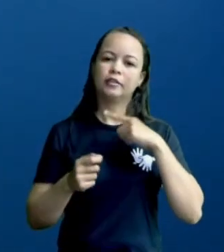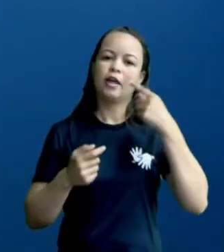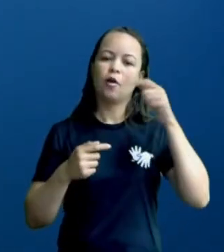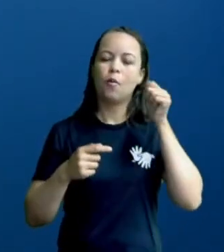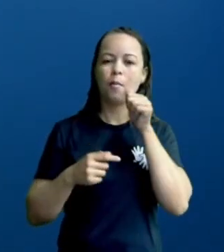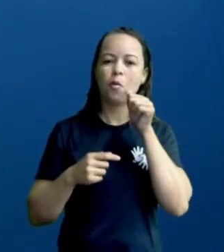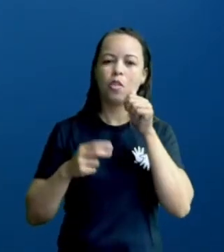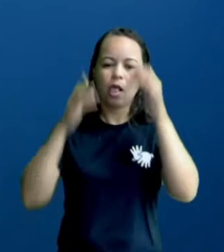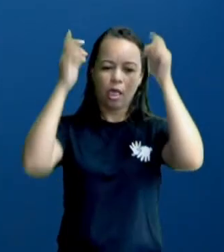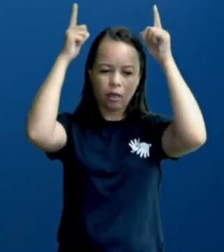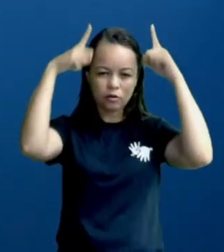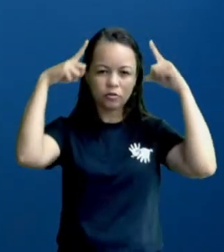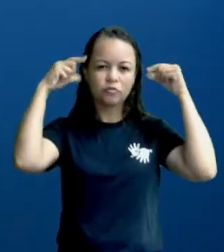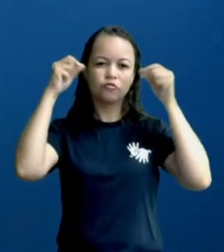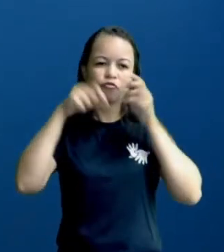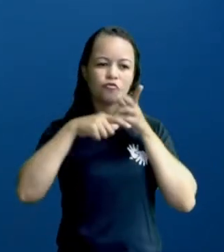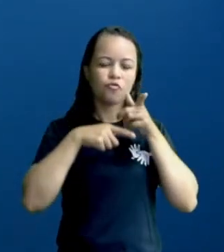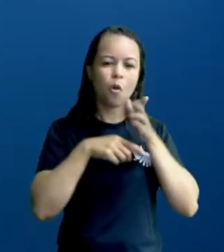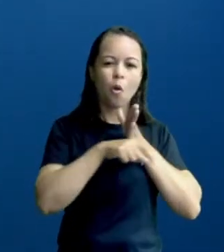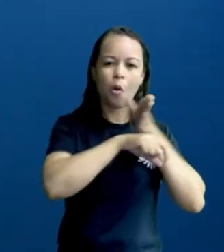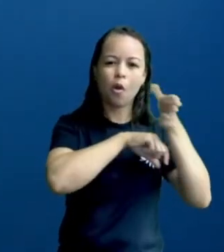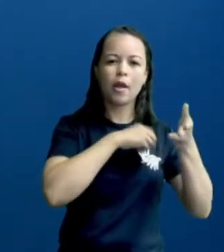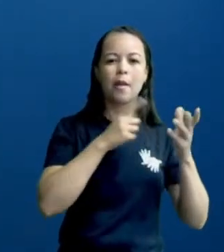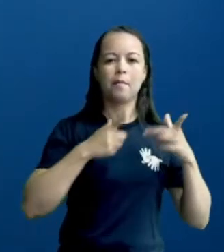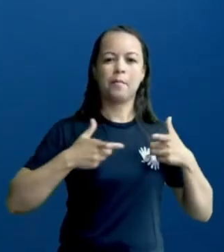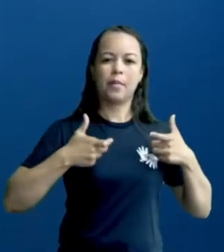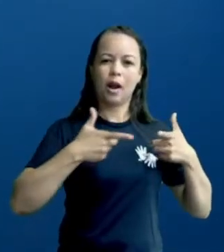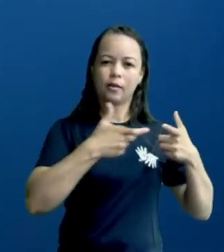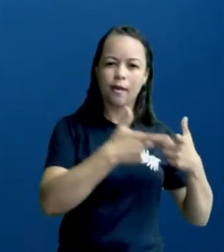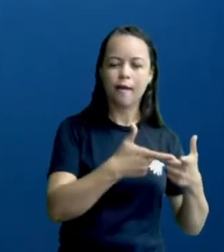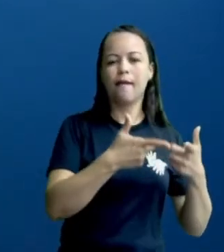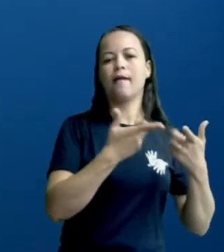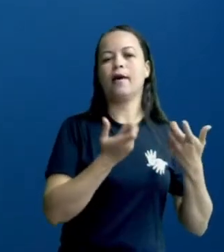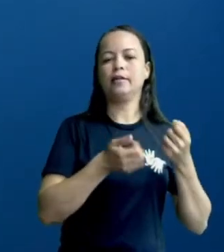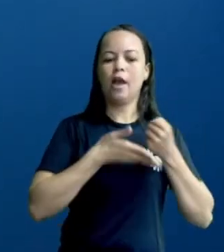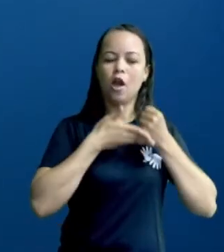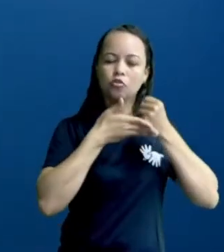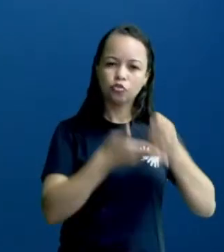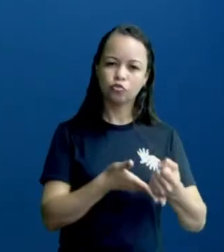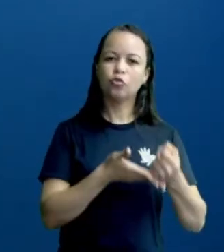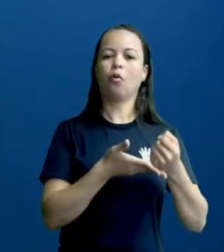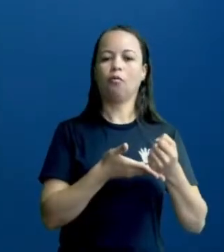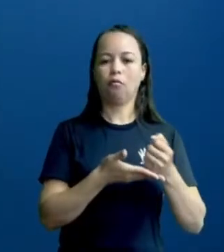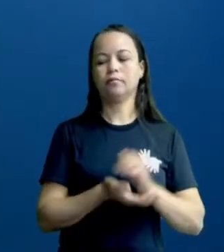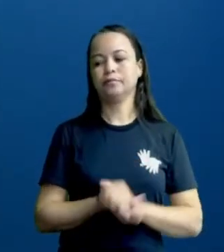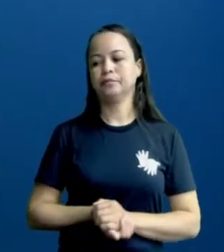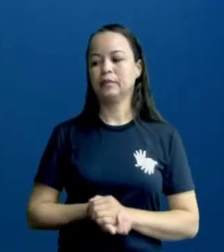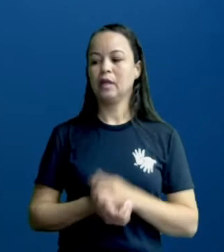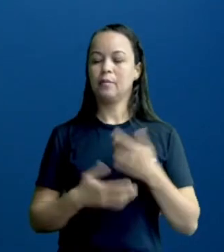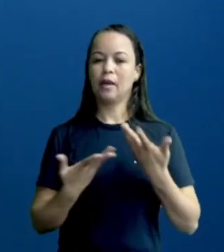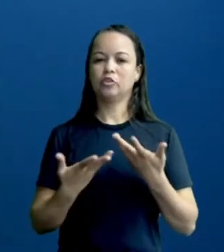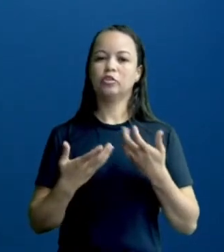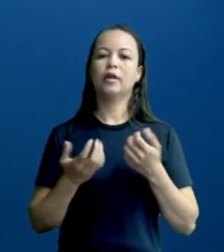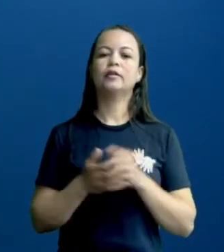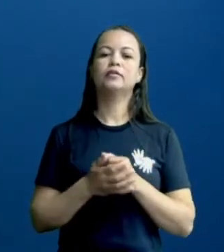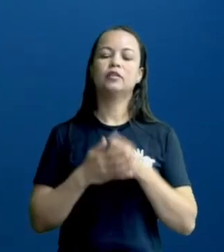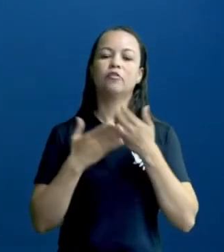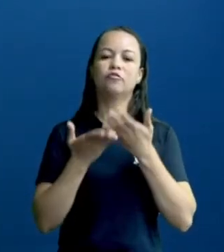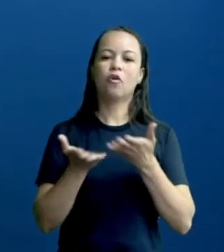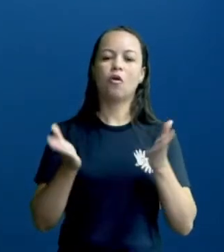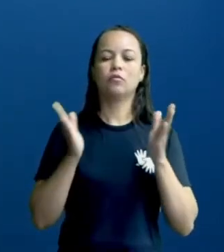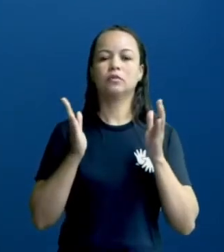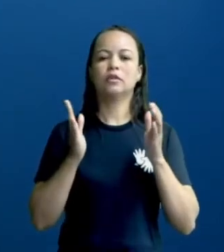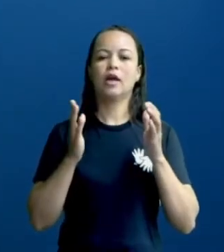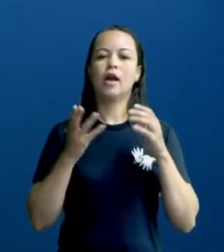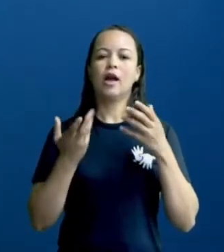bravura, destemida e ajudou lá na guerra. E ingente e forte, atende à voz